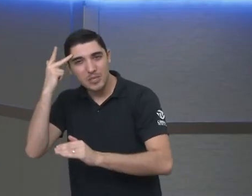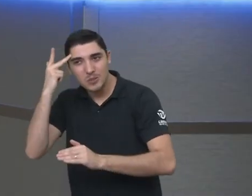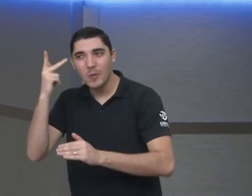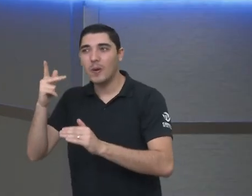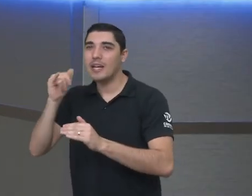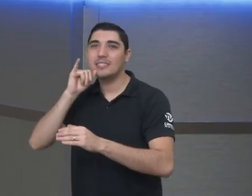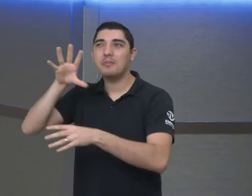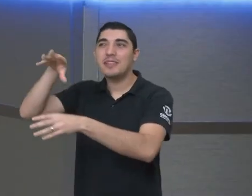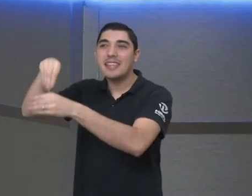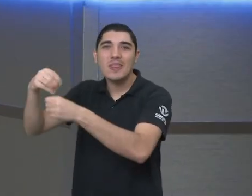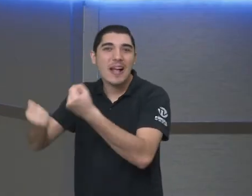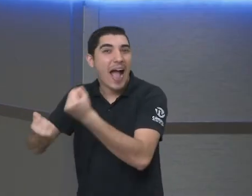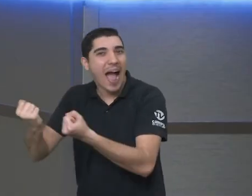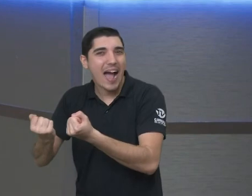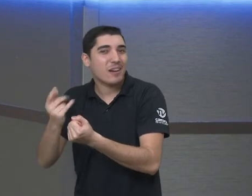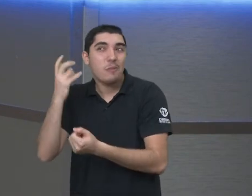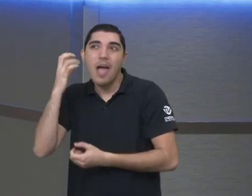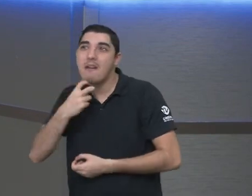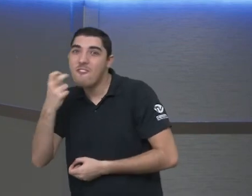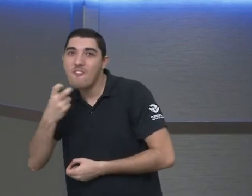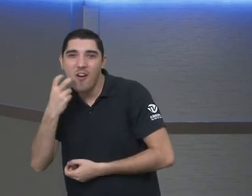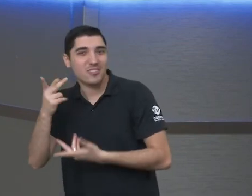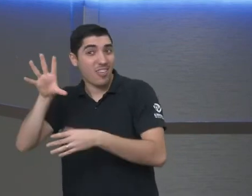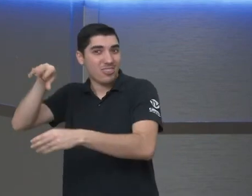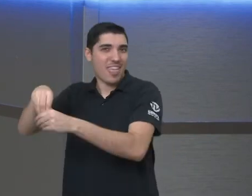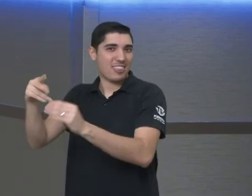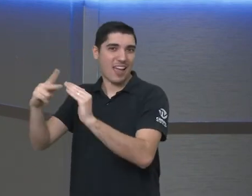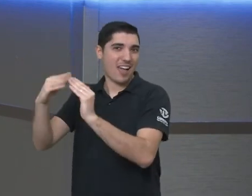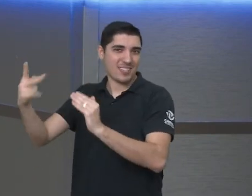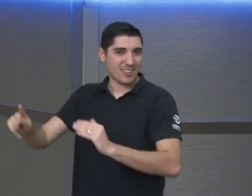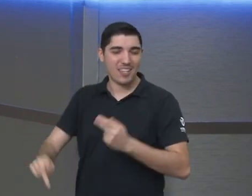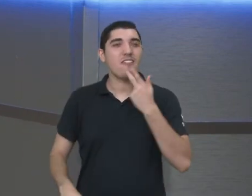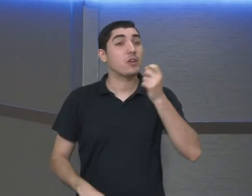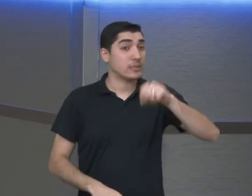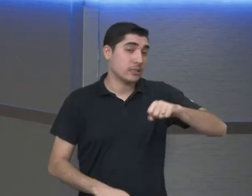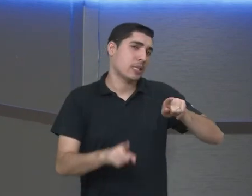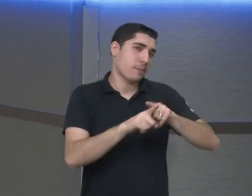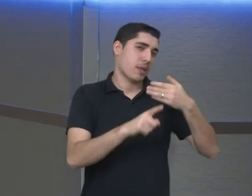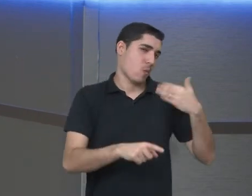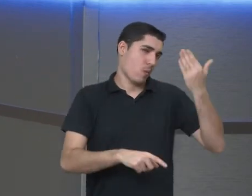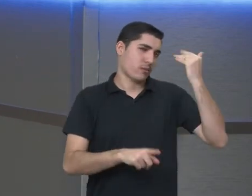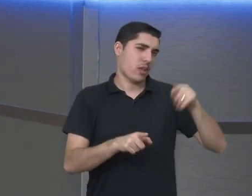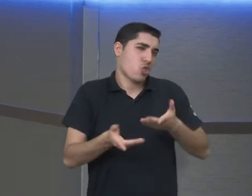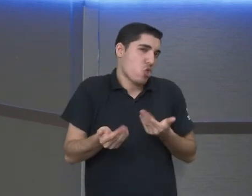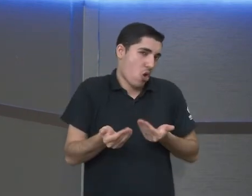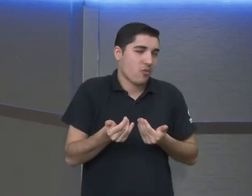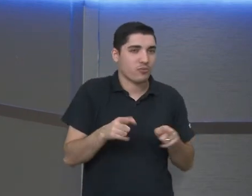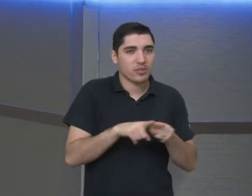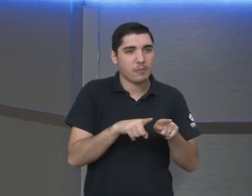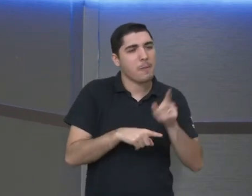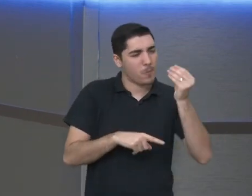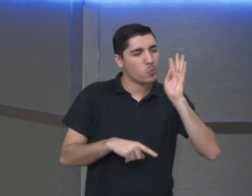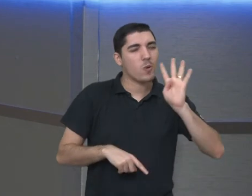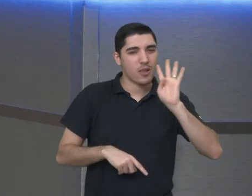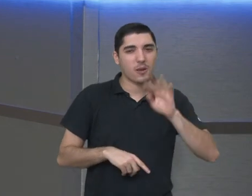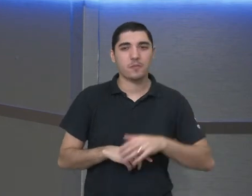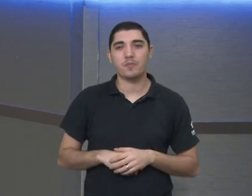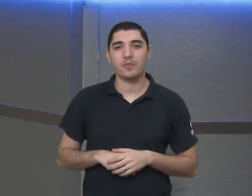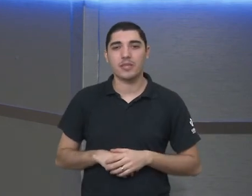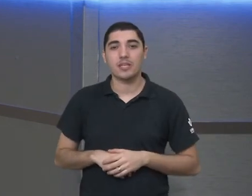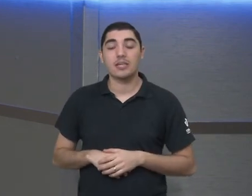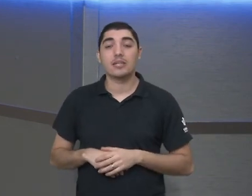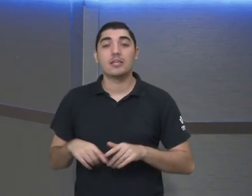coisa que vocês não vão ser nunca. E até hoje ele tem razão. O São José não vai ser campeão nunca em cima do Taubaté. Putz, e o Taubaté foi